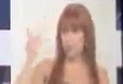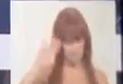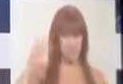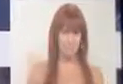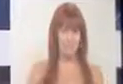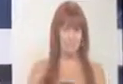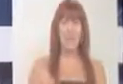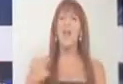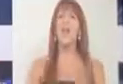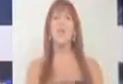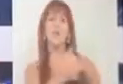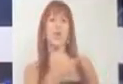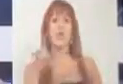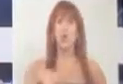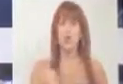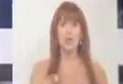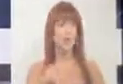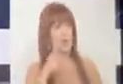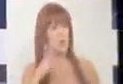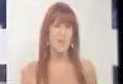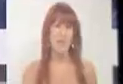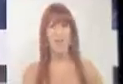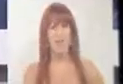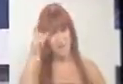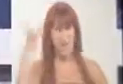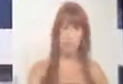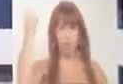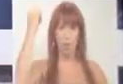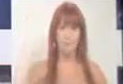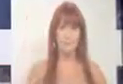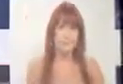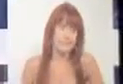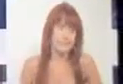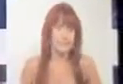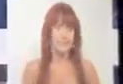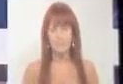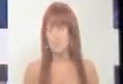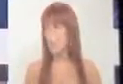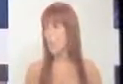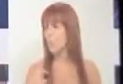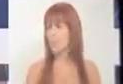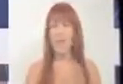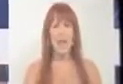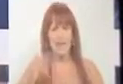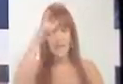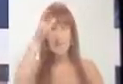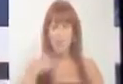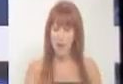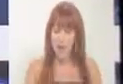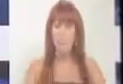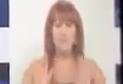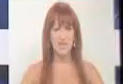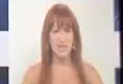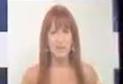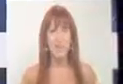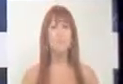reconhecemos. E esta Lei 22/2012, desculpem-me, não é uma lei inteligente. Para que fosse uma lei inteligente, esta lei